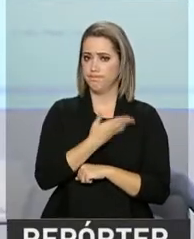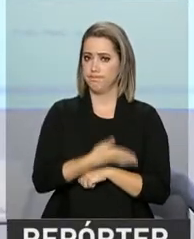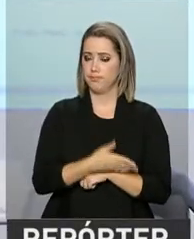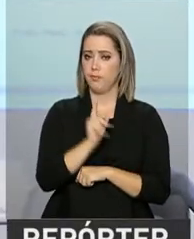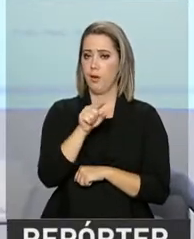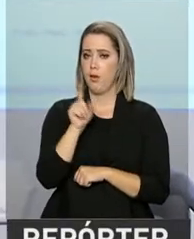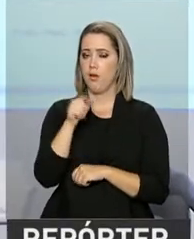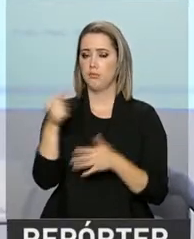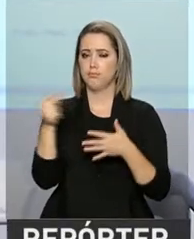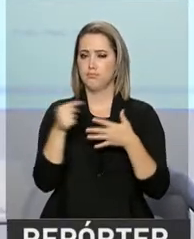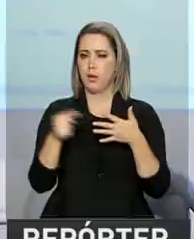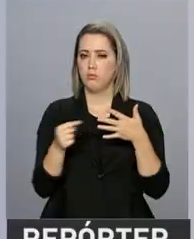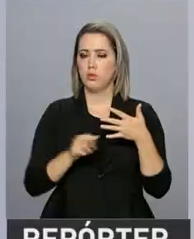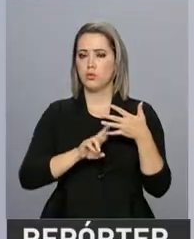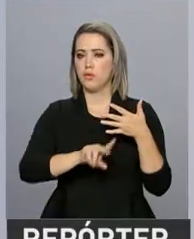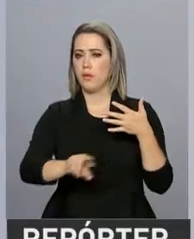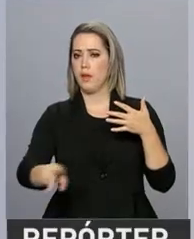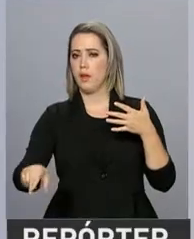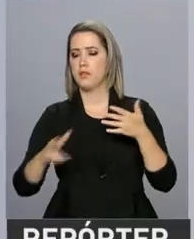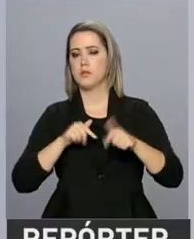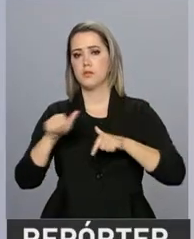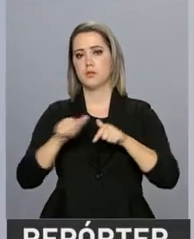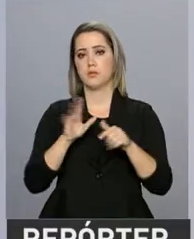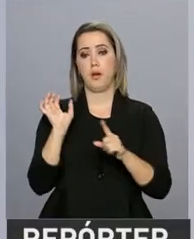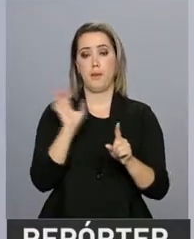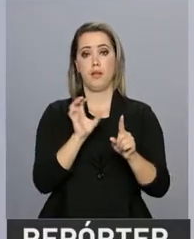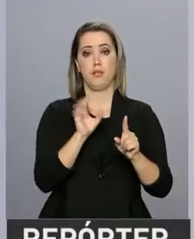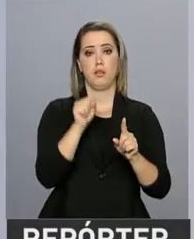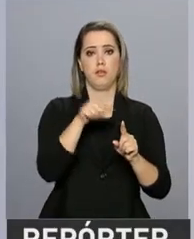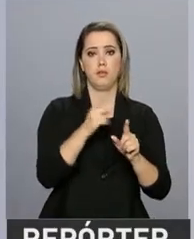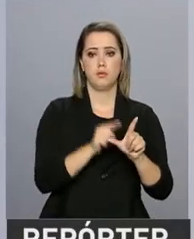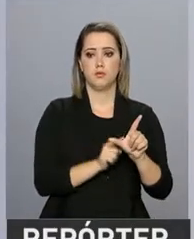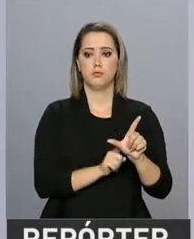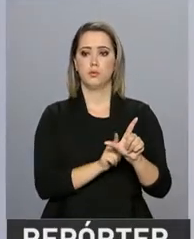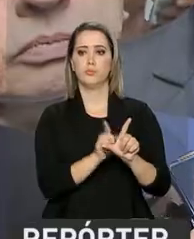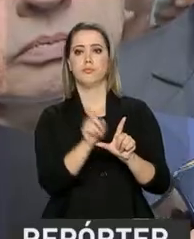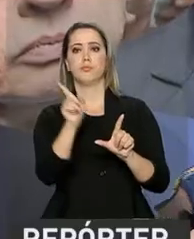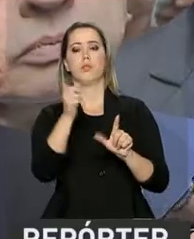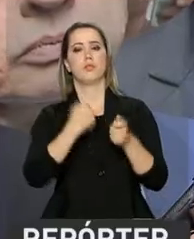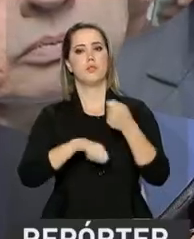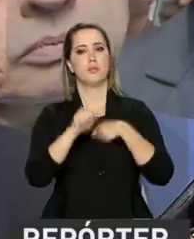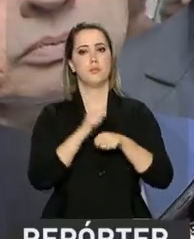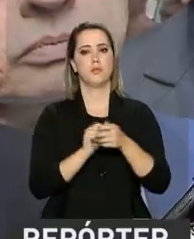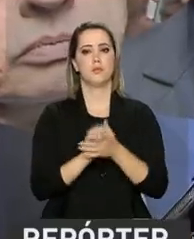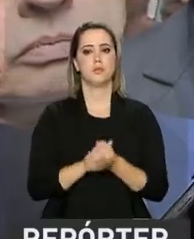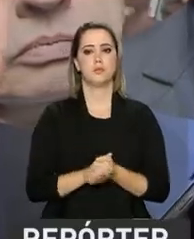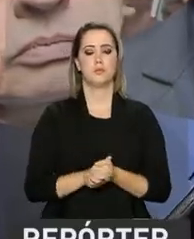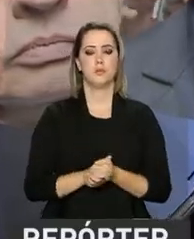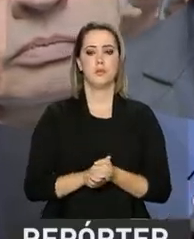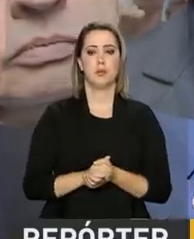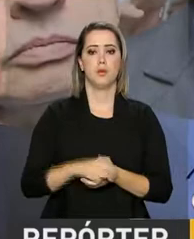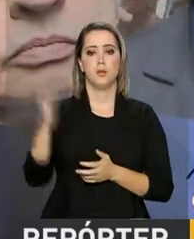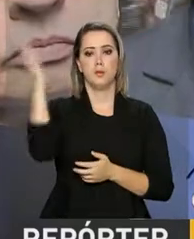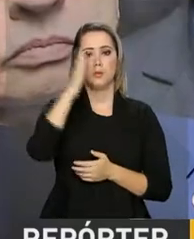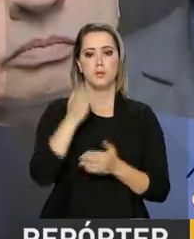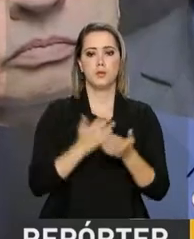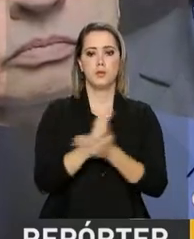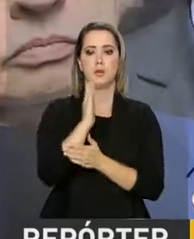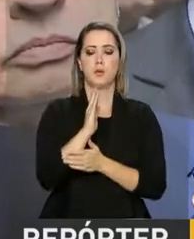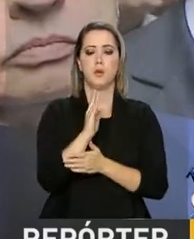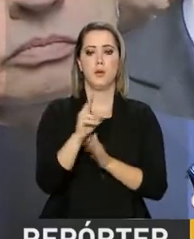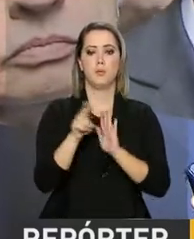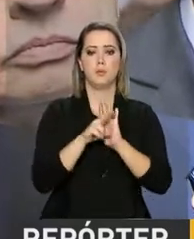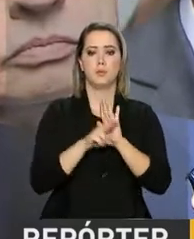ministro, são vários fatores que influenciam essa trajetória da economia. O Brasil está aprovando as reformas, já aprovou